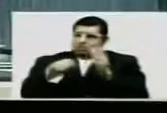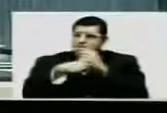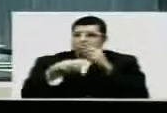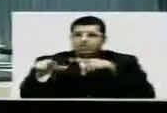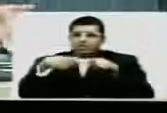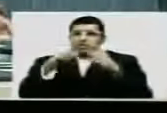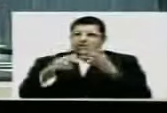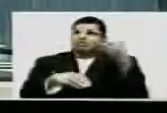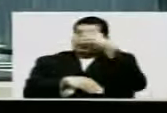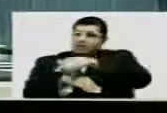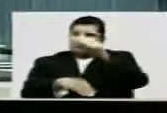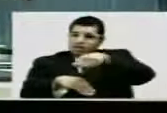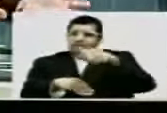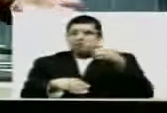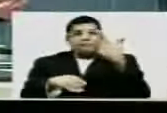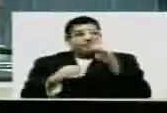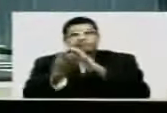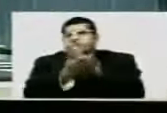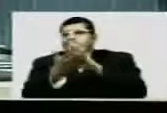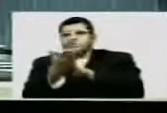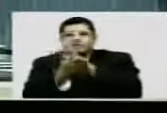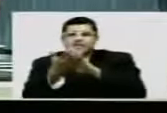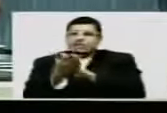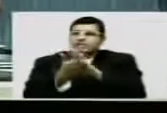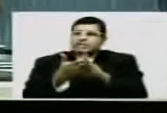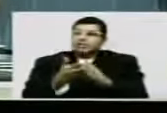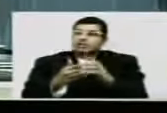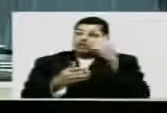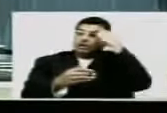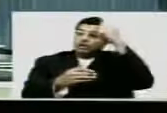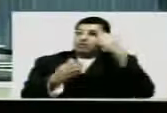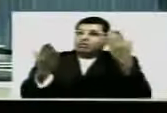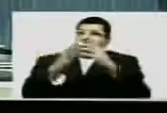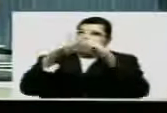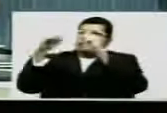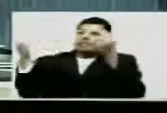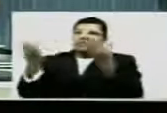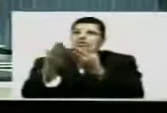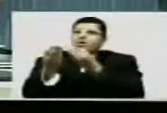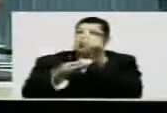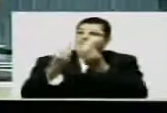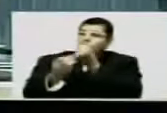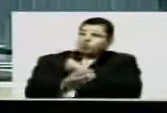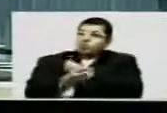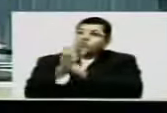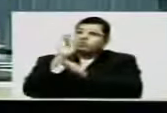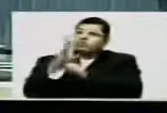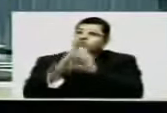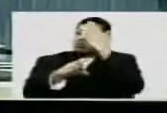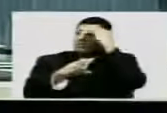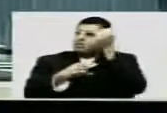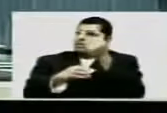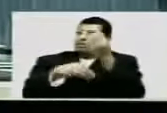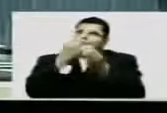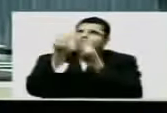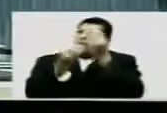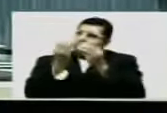bancada governista de que viria. Não veio. Aí vai para Brasília agora com um número que só ele